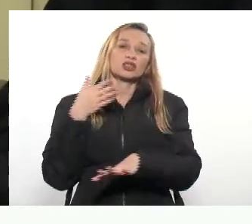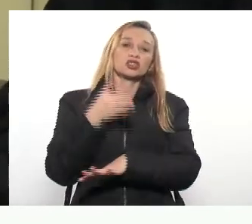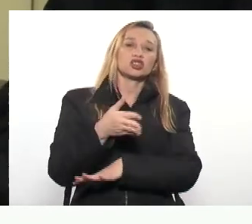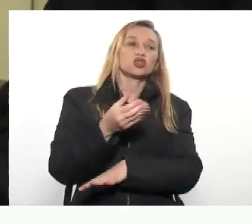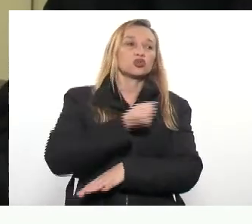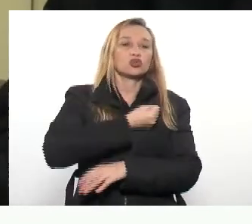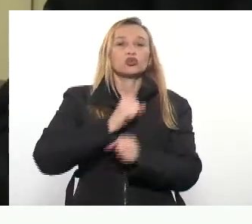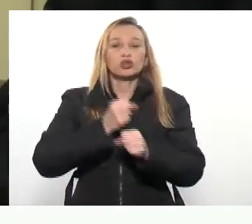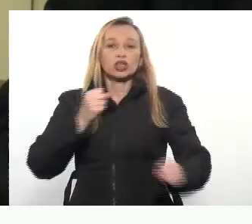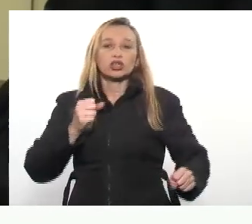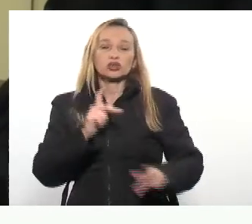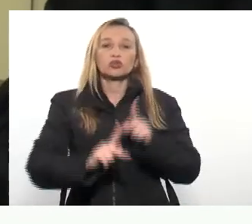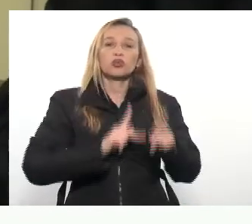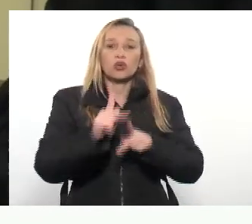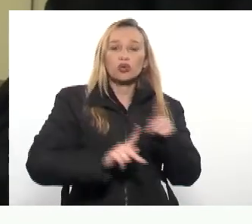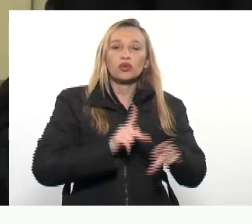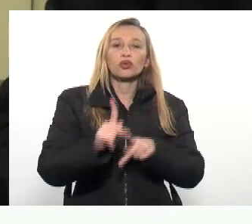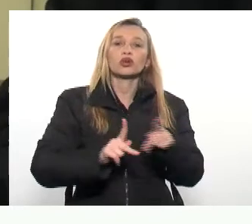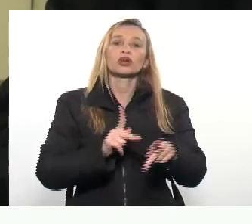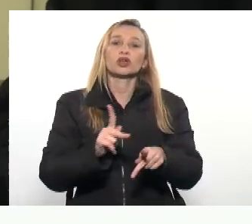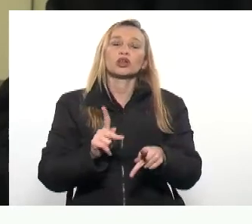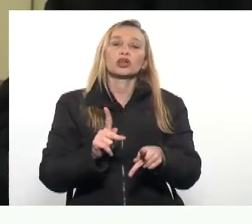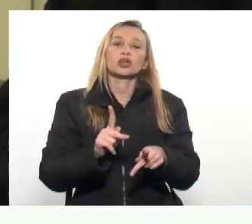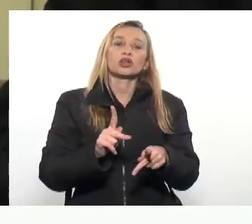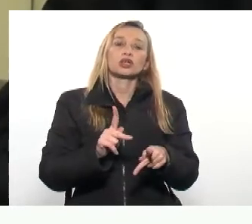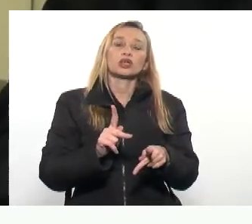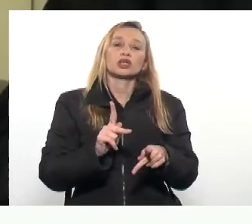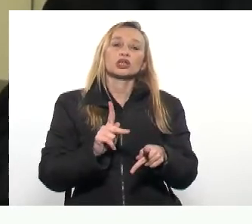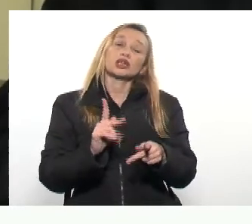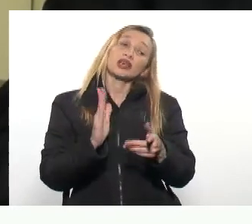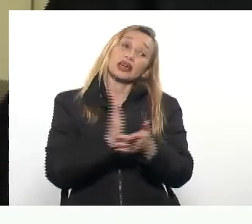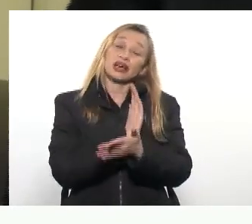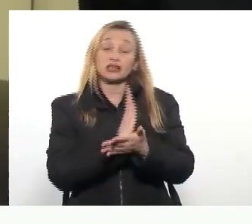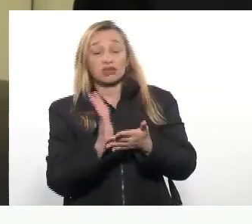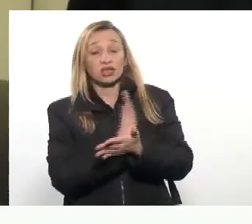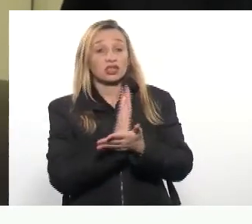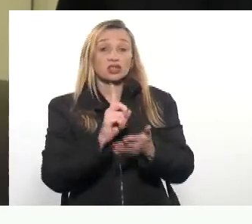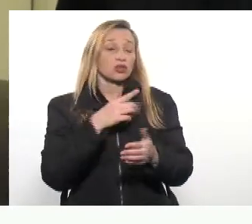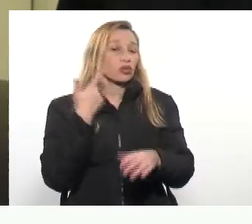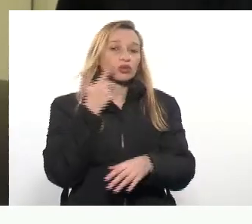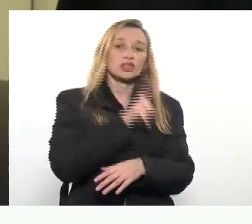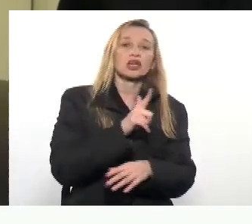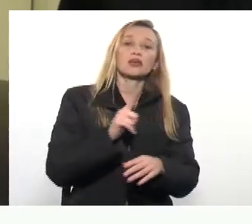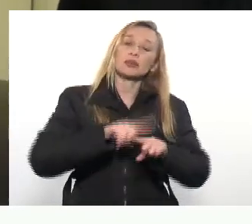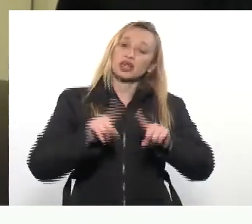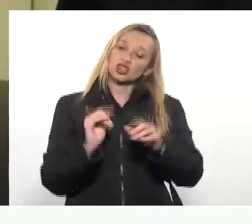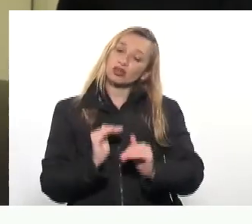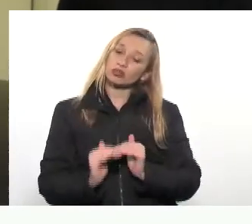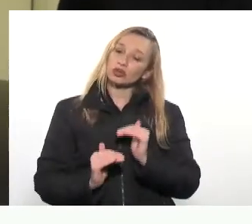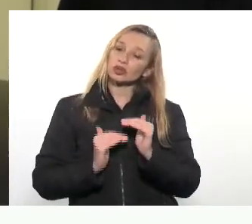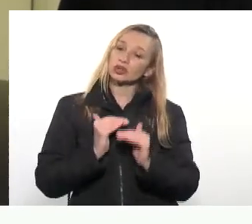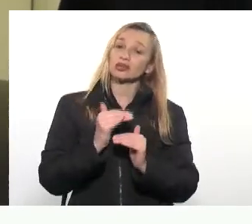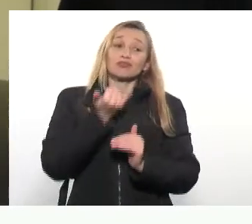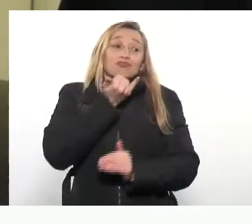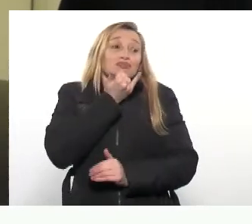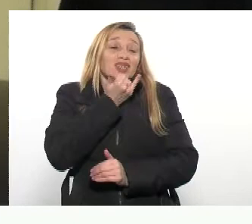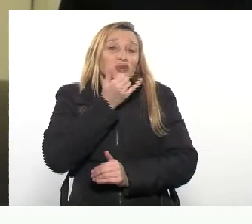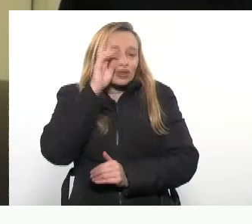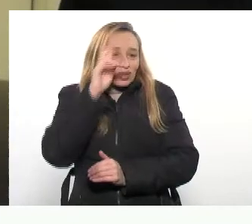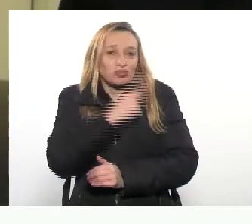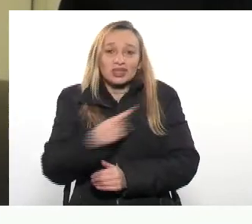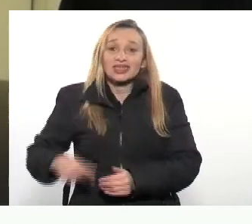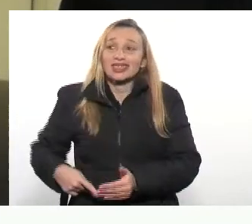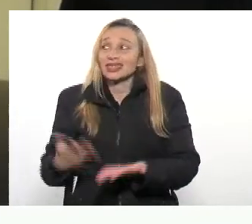da população que às vezes não é atingido pelo CAD único. Mas isso está em processo. Me perdoe, presidente, se eu não